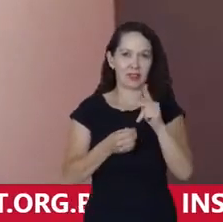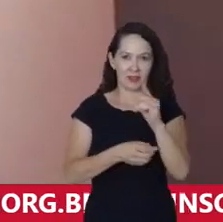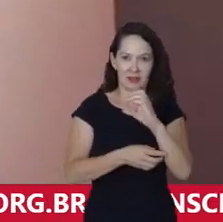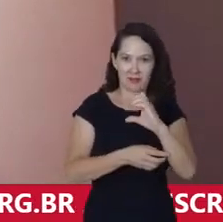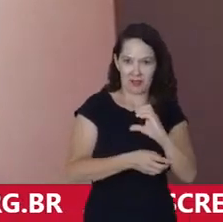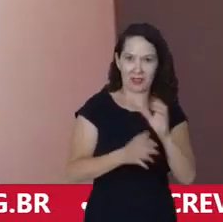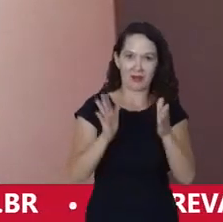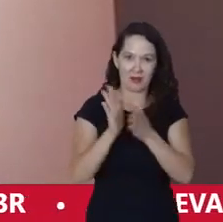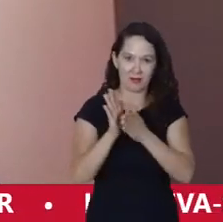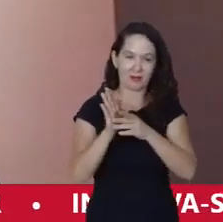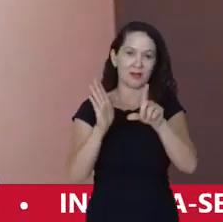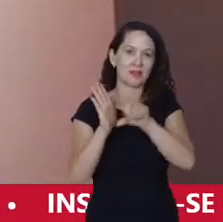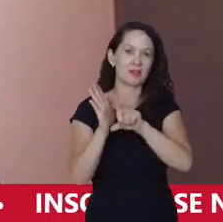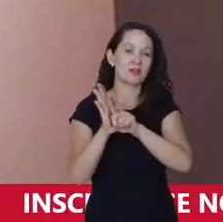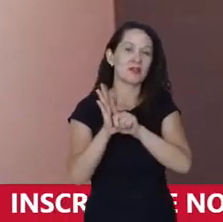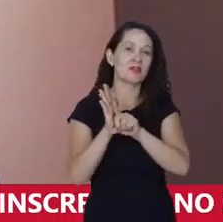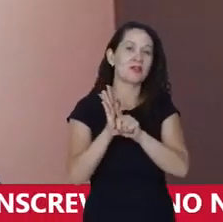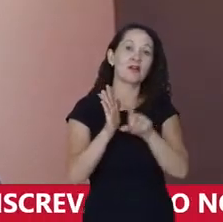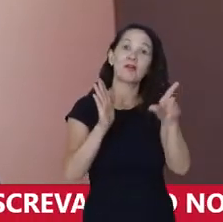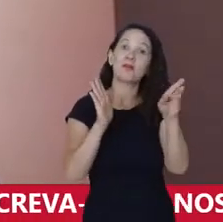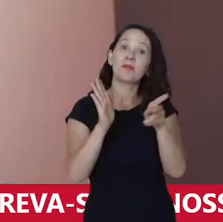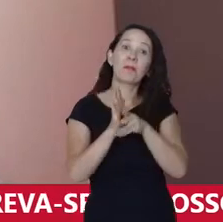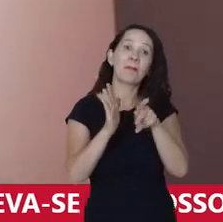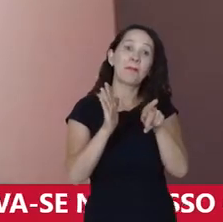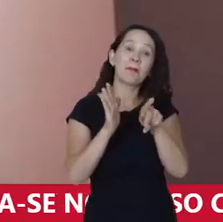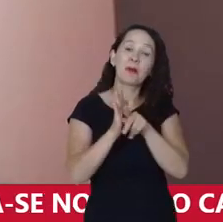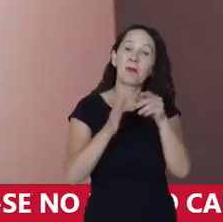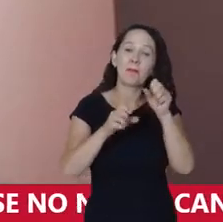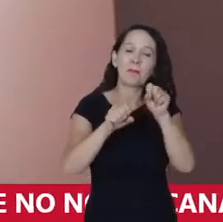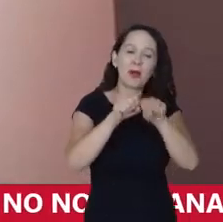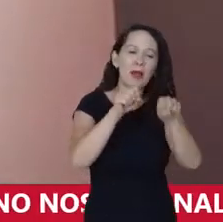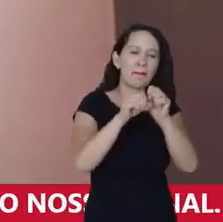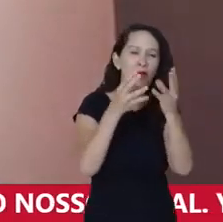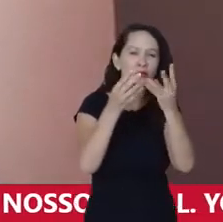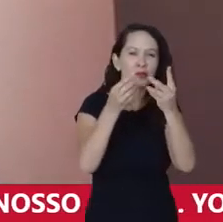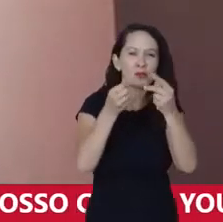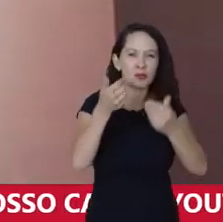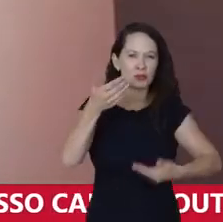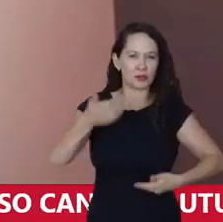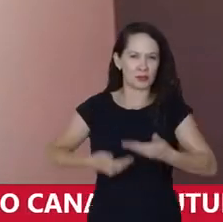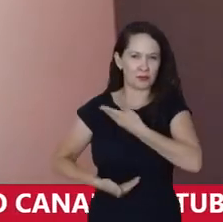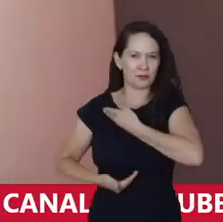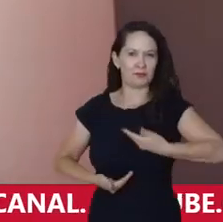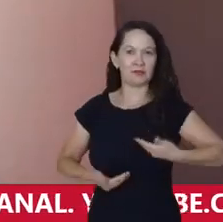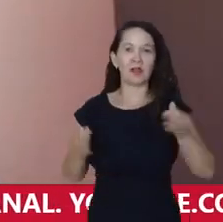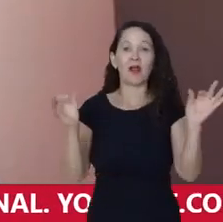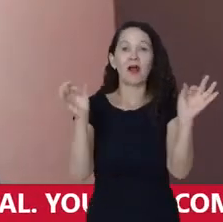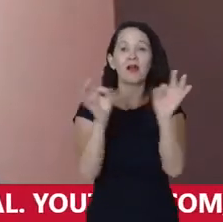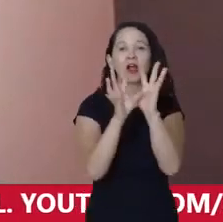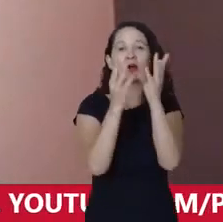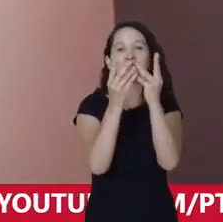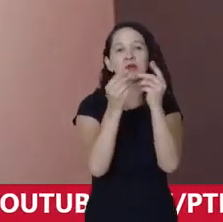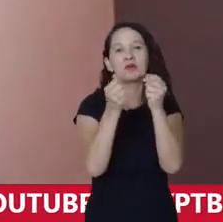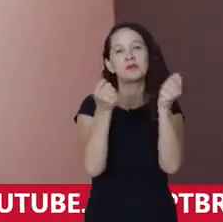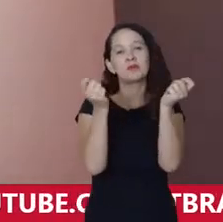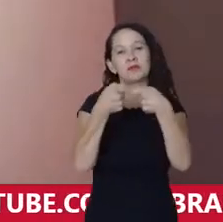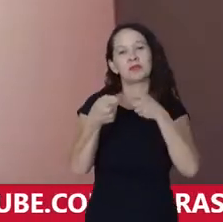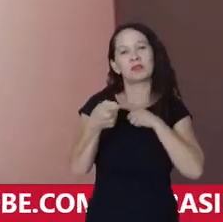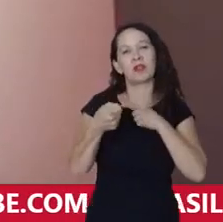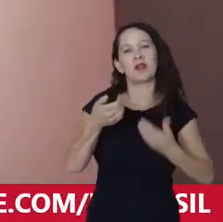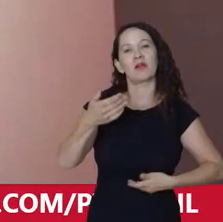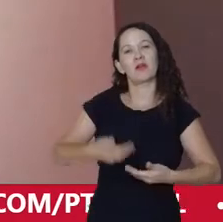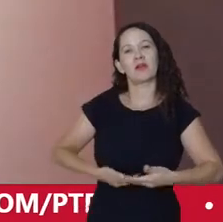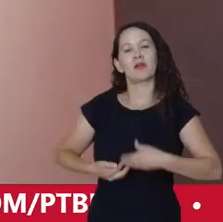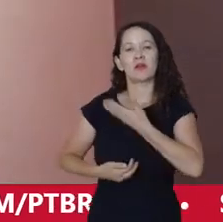como disse o Corrêa, ela é uma PEC que destrói o serviço público, porque ela acaba com a possibilidade de termos um